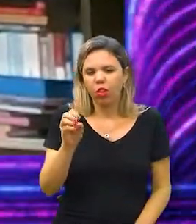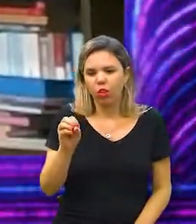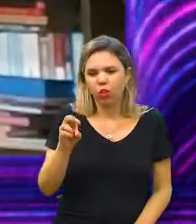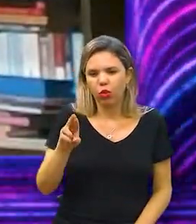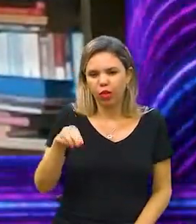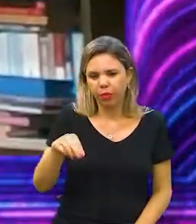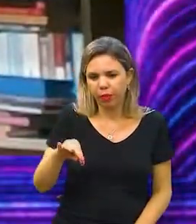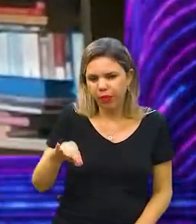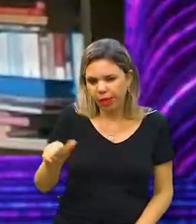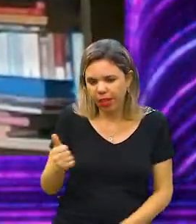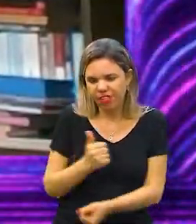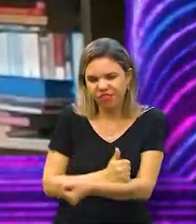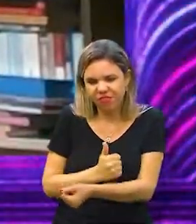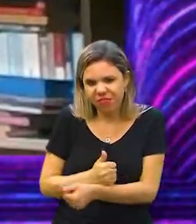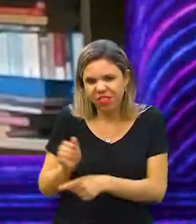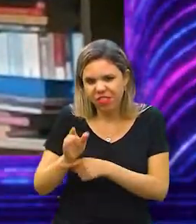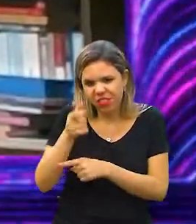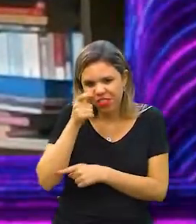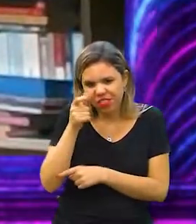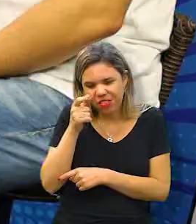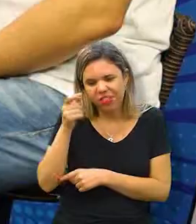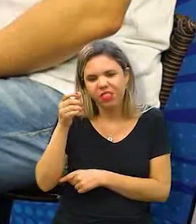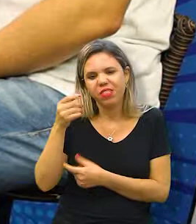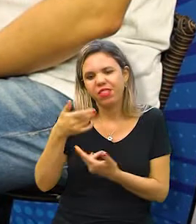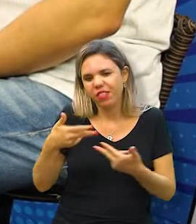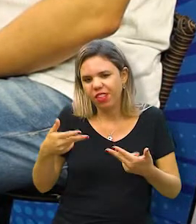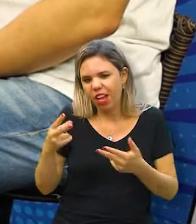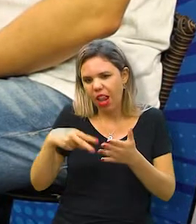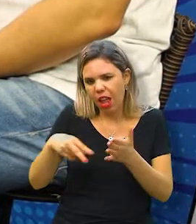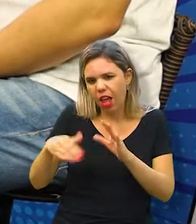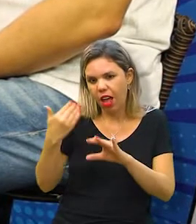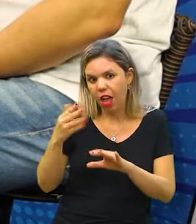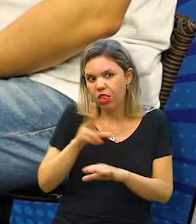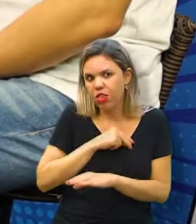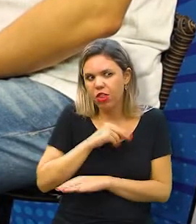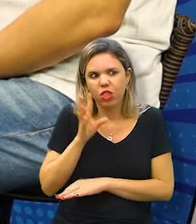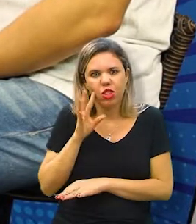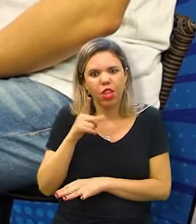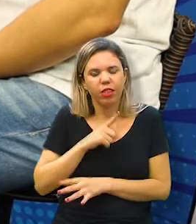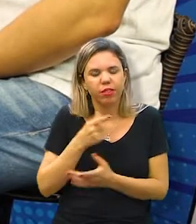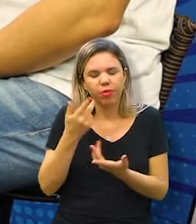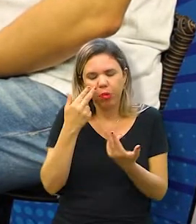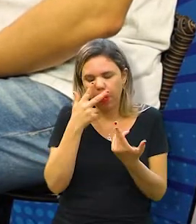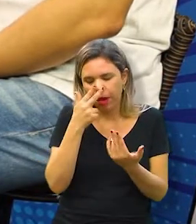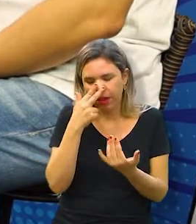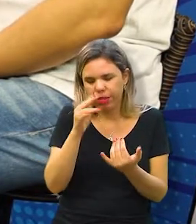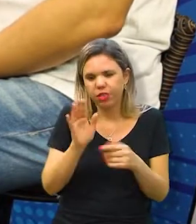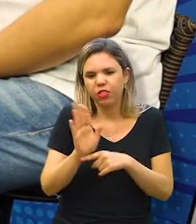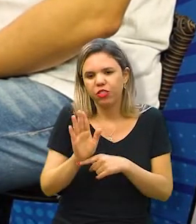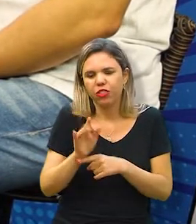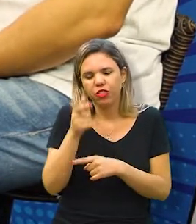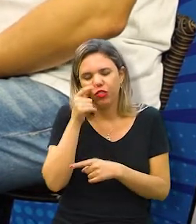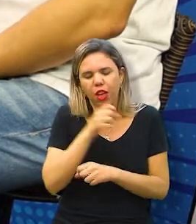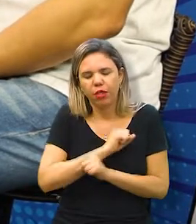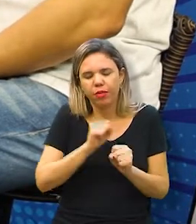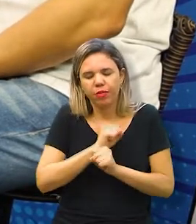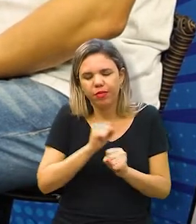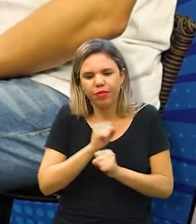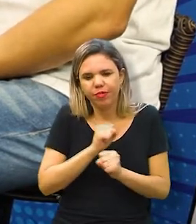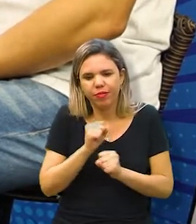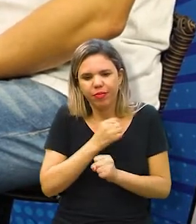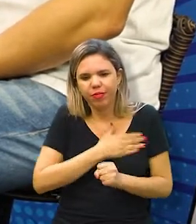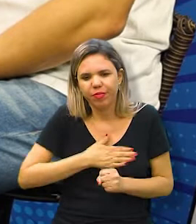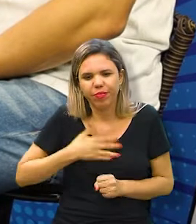dorameiras, toda vez que uma lê e entra em contato comigo, elas dizem, nossa, é como se eu estivesse assistindo um dorama. Eu amei, eu